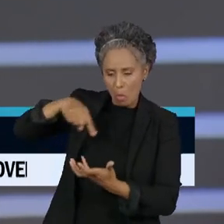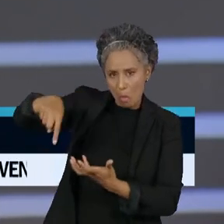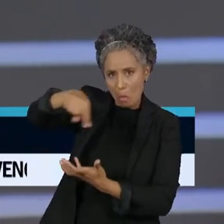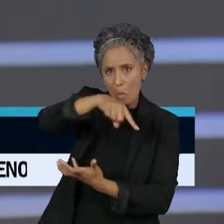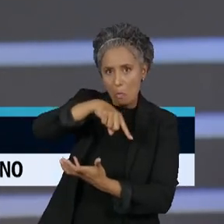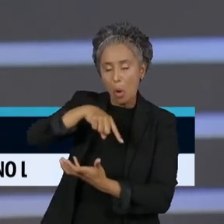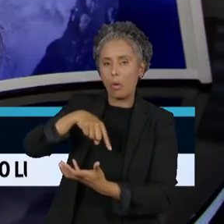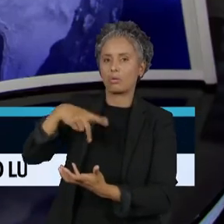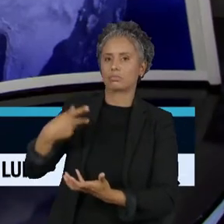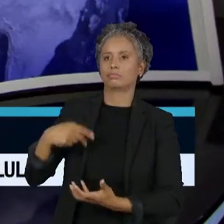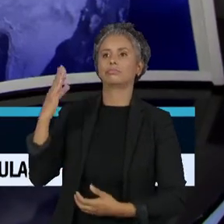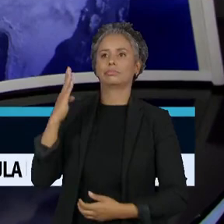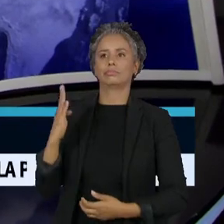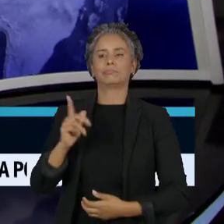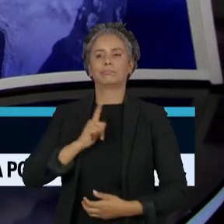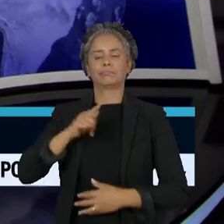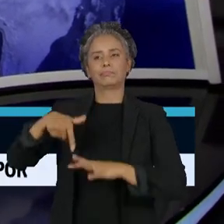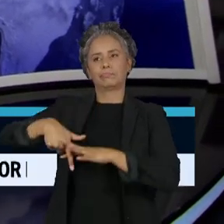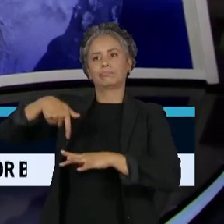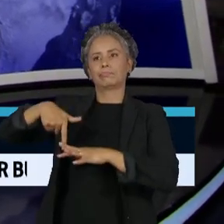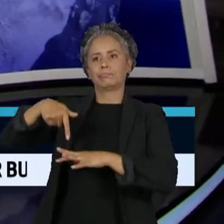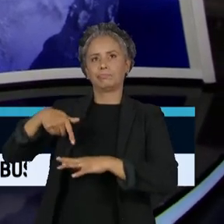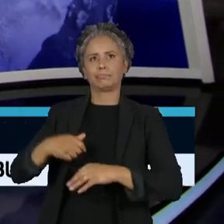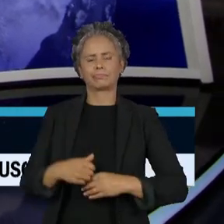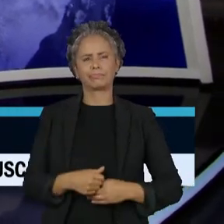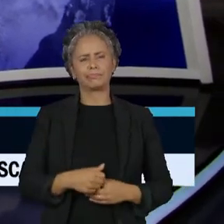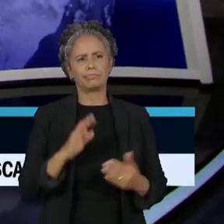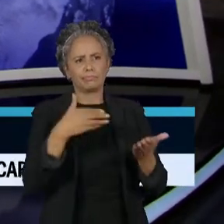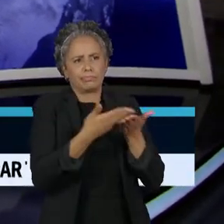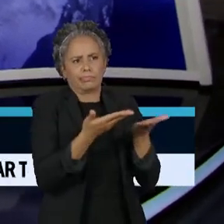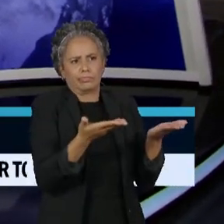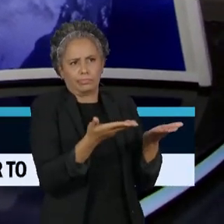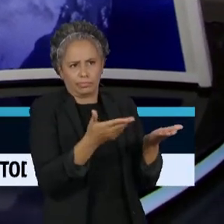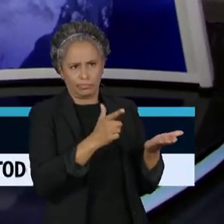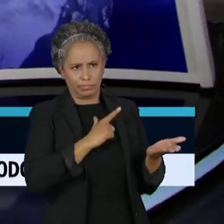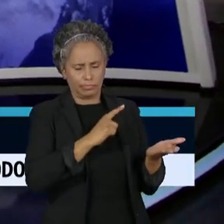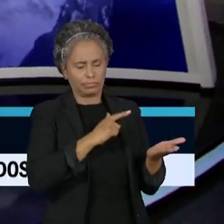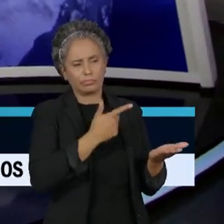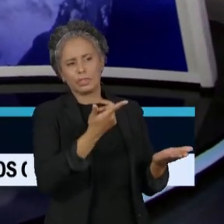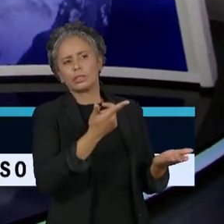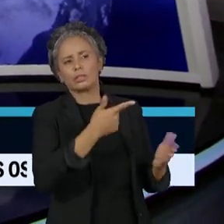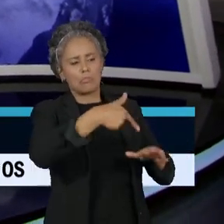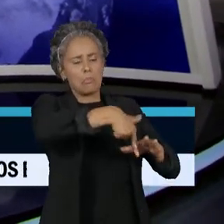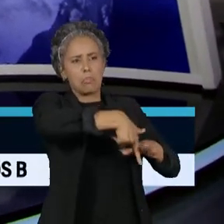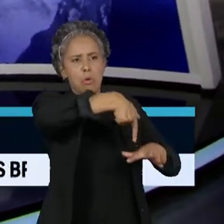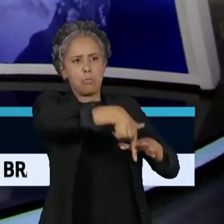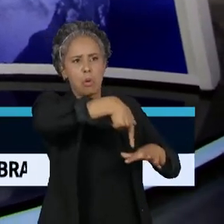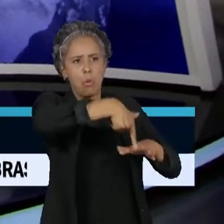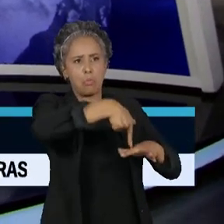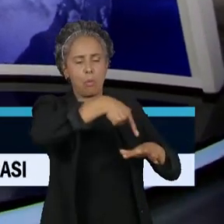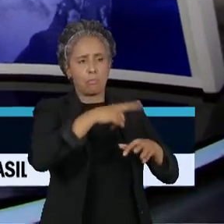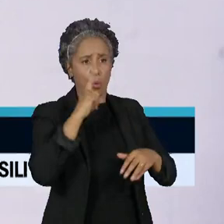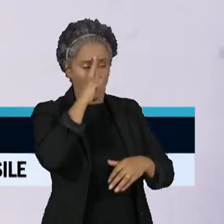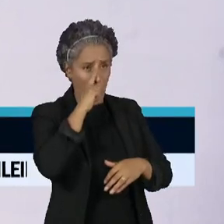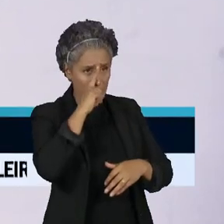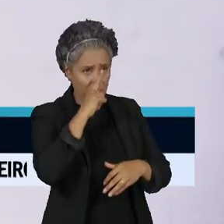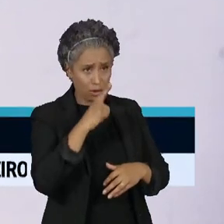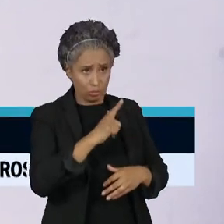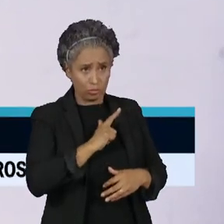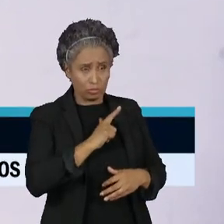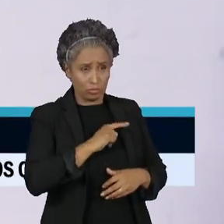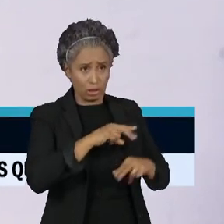Brasil. Agora, Lia, neste momento, o petróleo é o único risco econômico desse conflito? Ele é um dos,